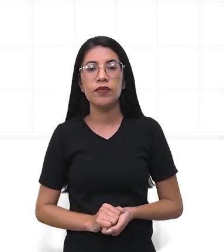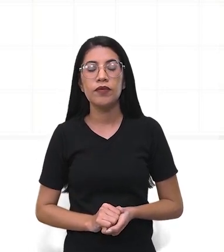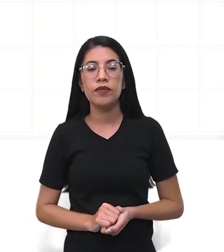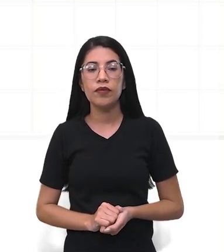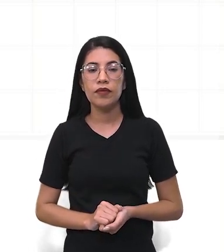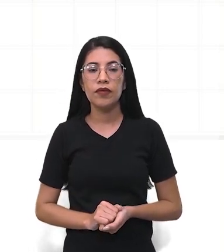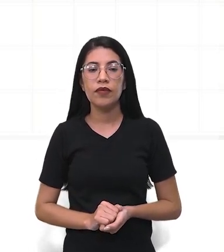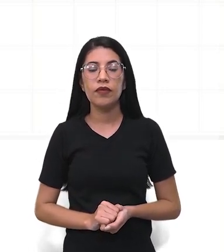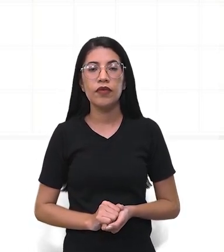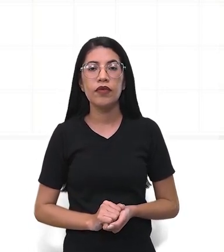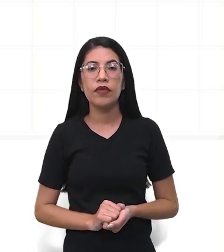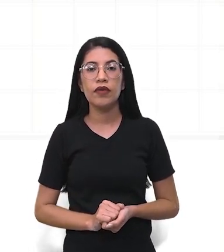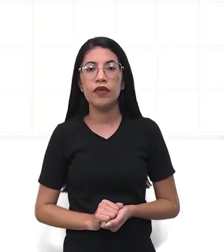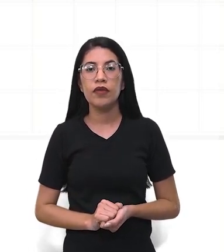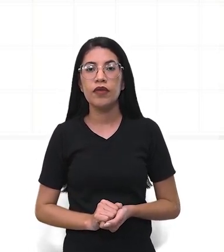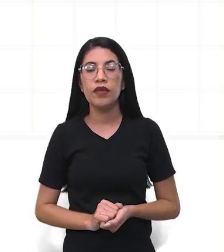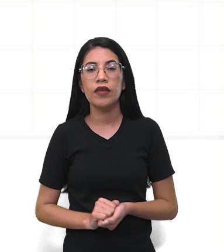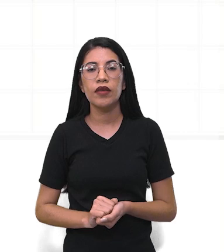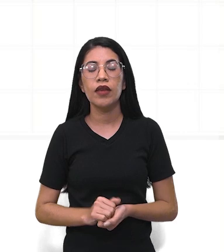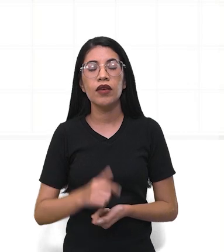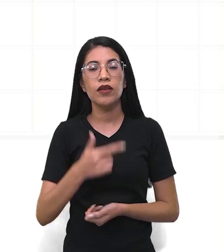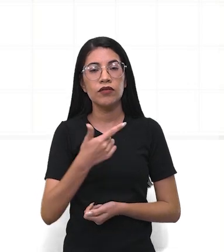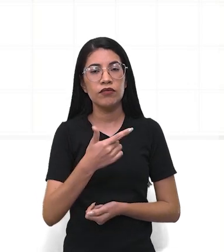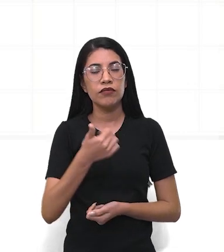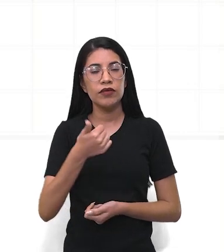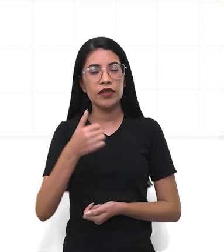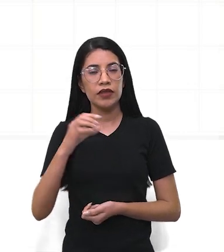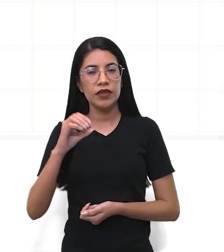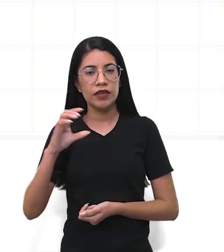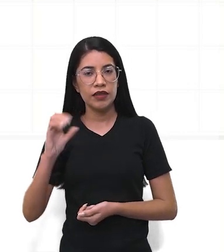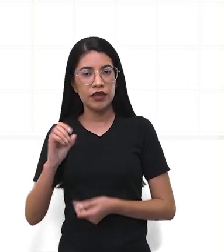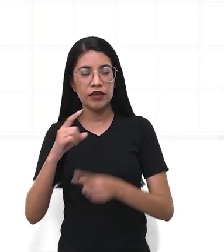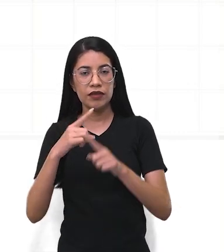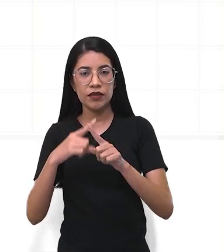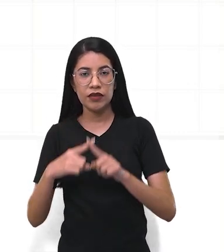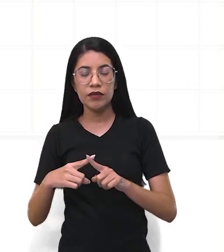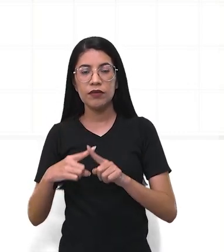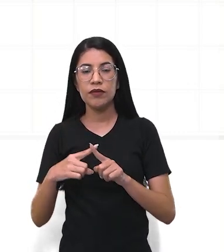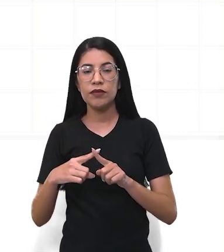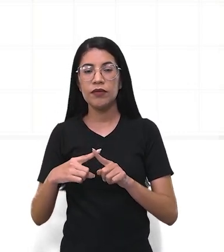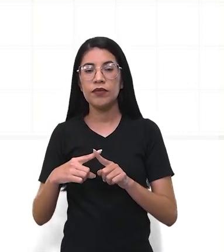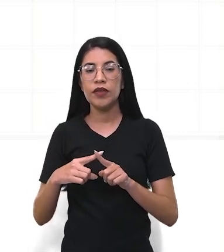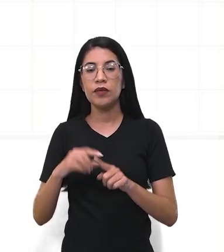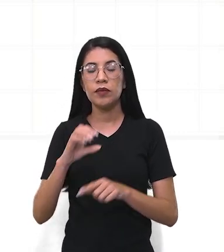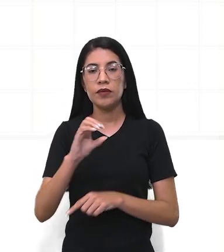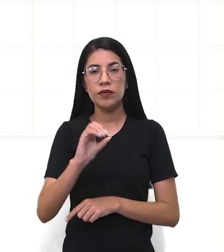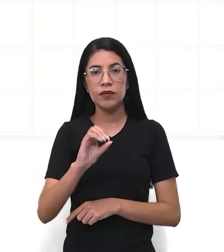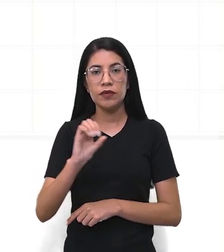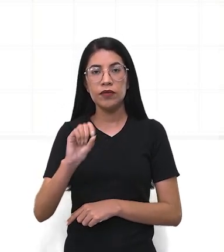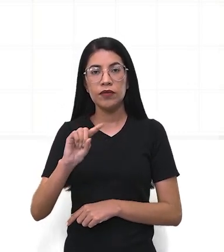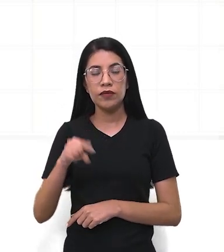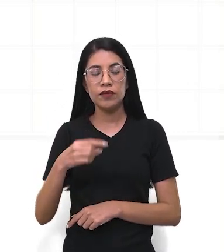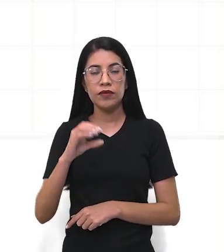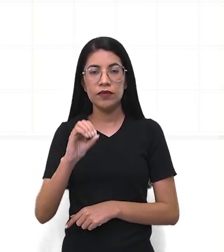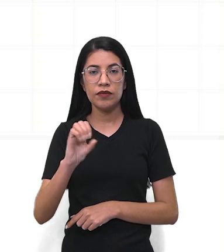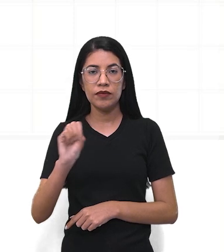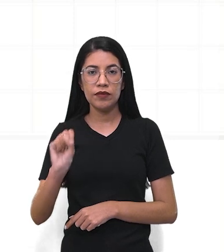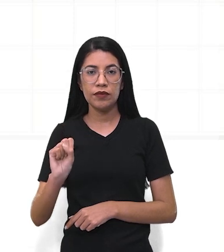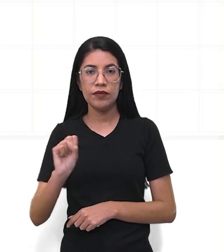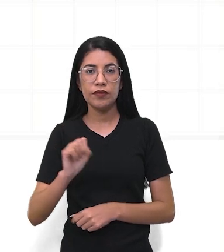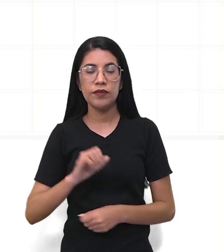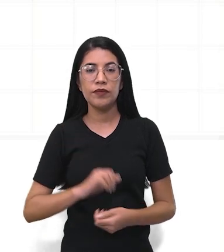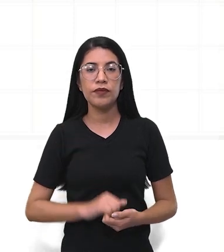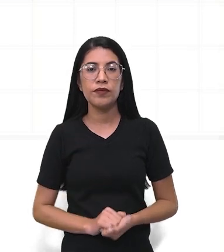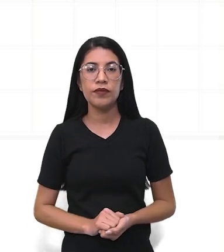e multiplicar com o número decimal que você encontrou, tá? O